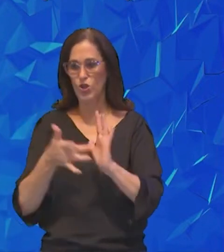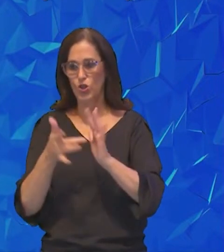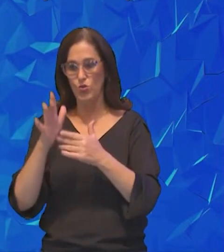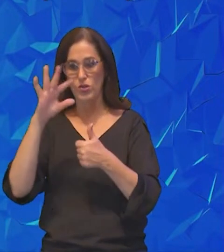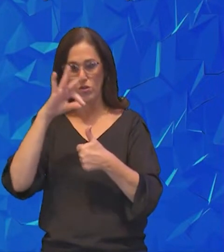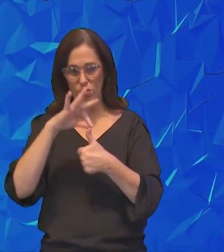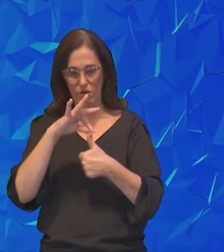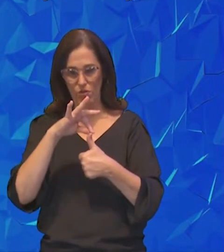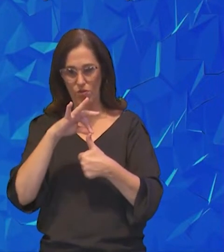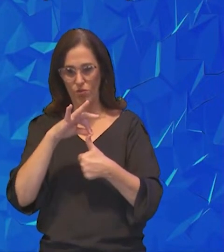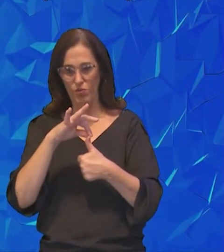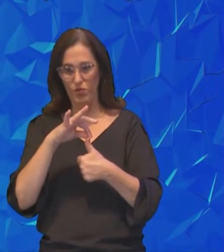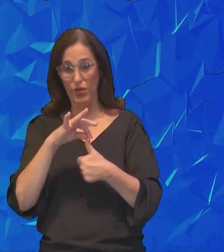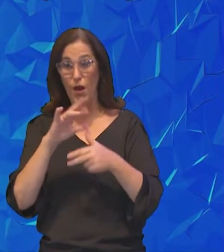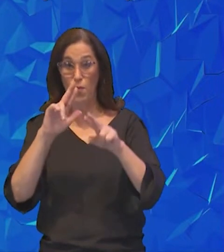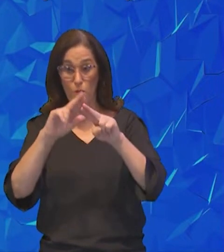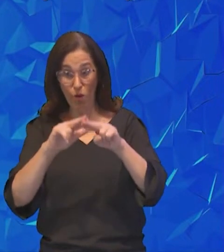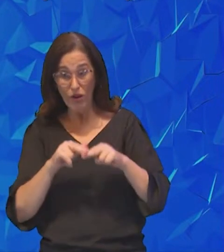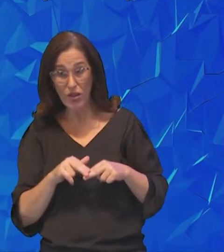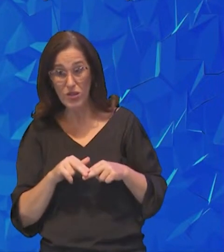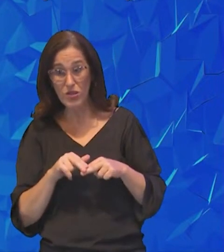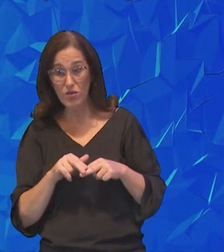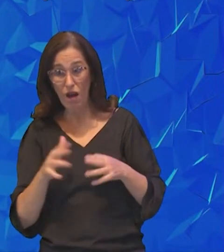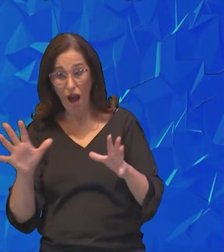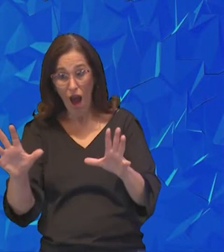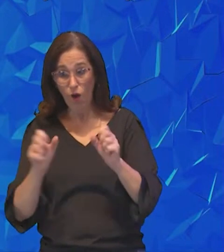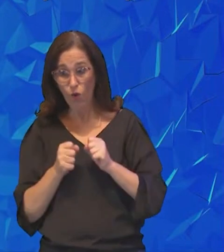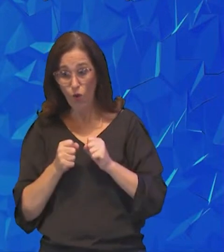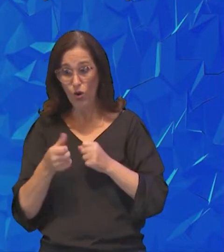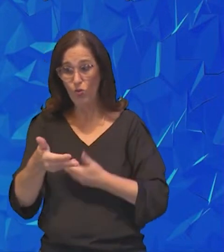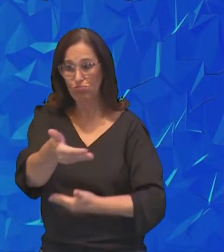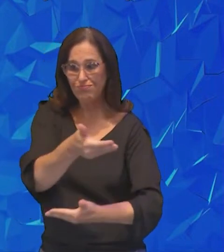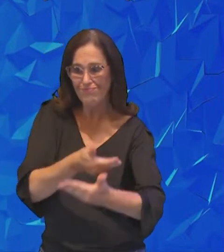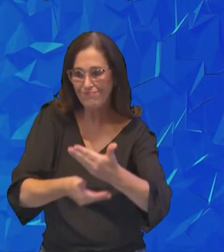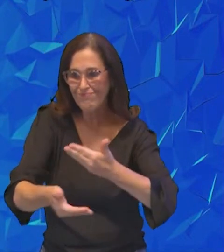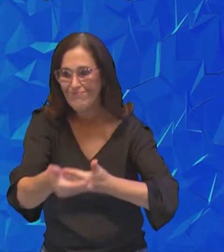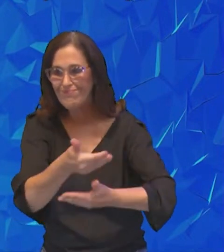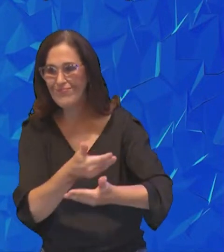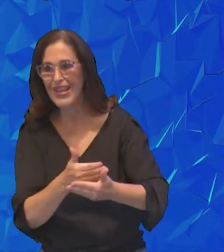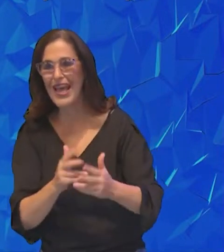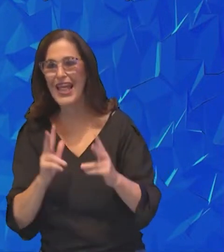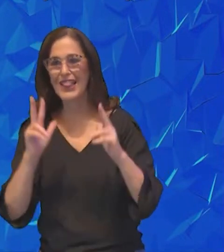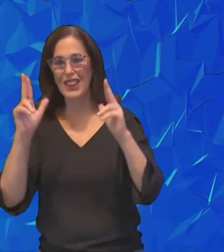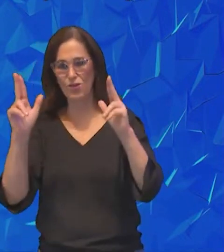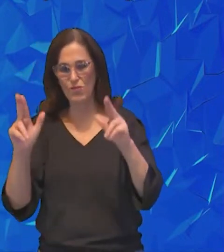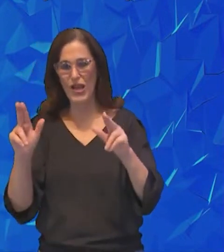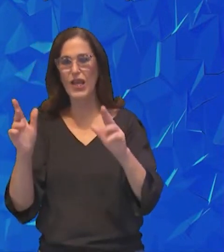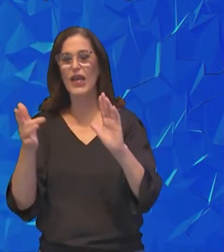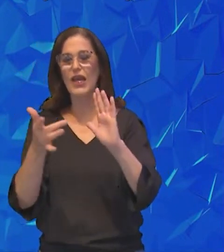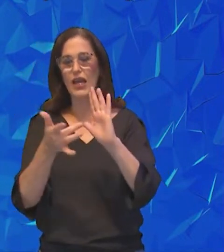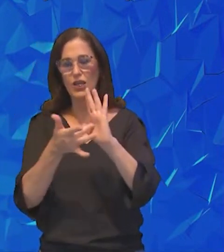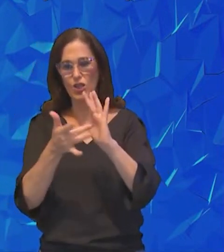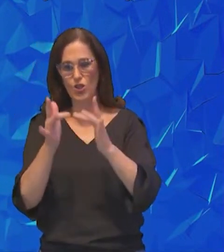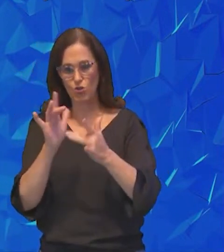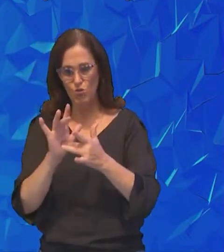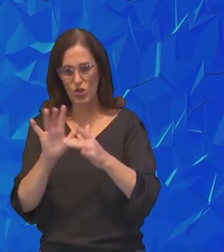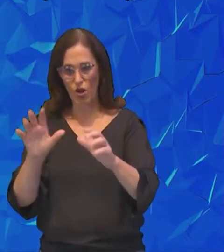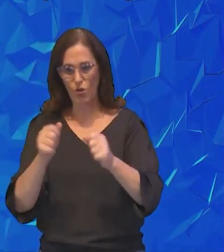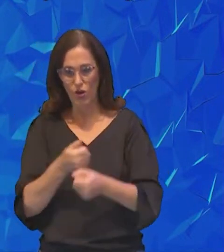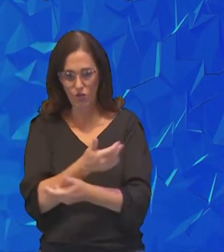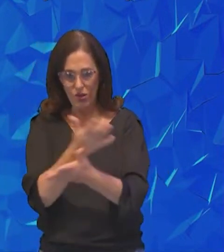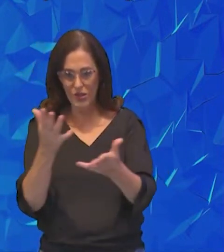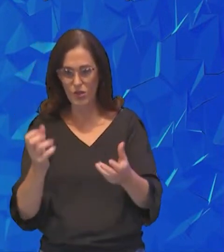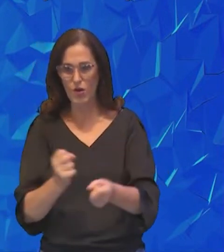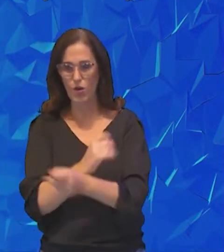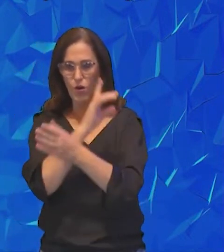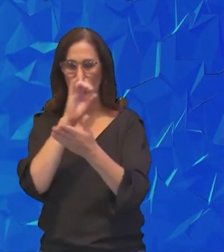Cristo. Portanto, acolham uns aos outros, como também Cristo acolheu vocês para a glória